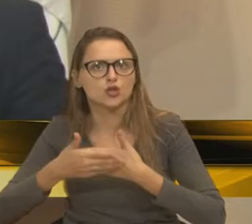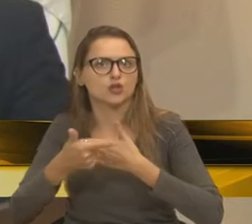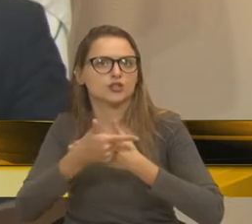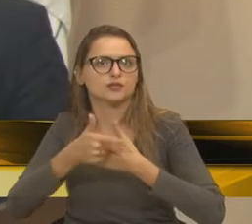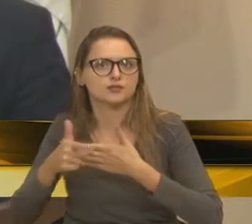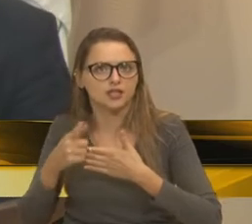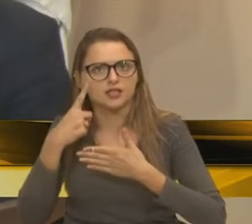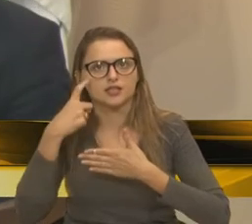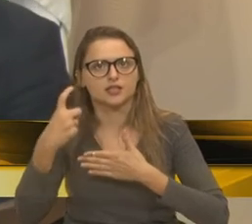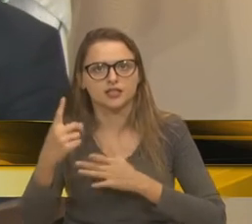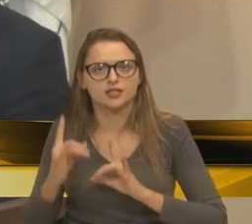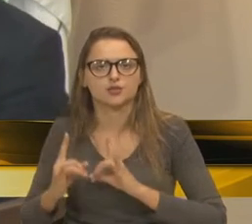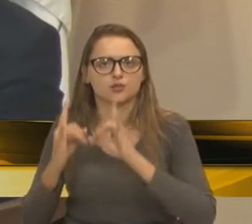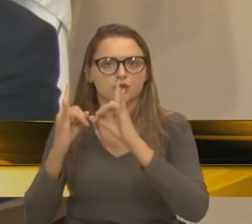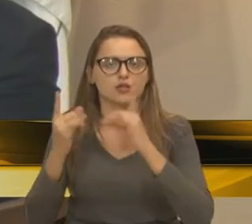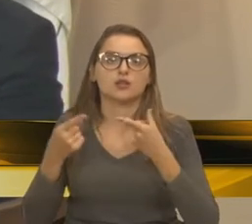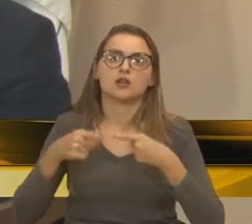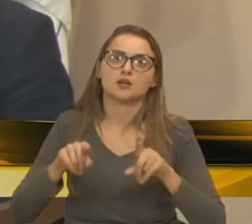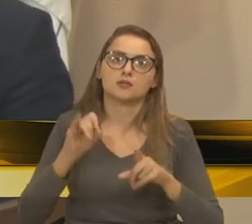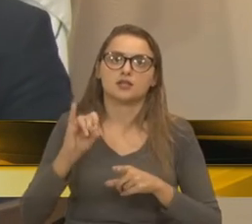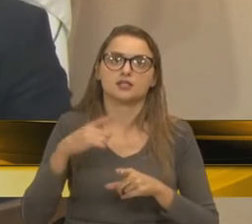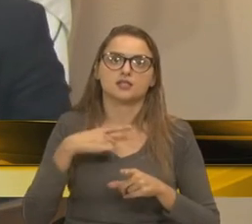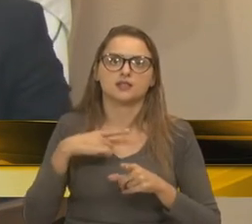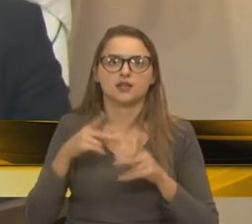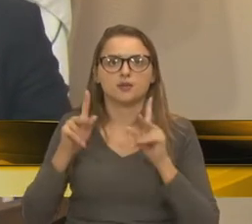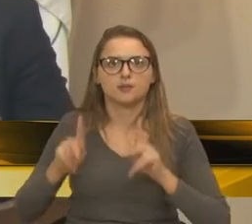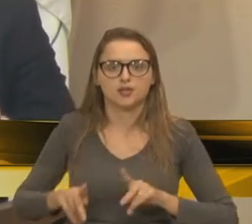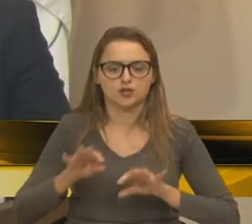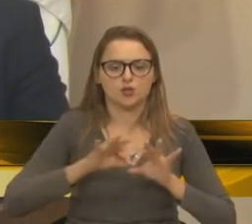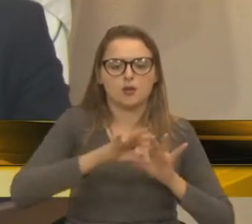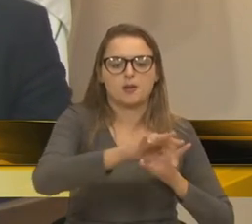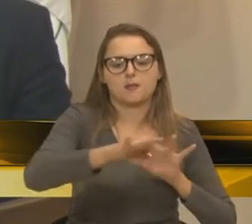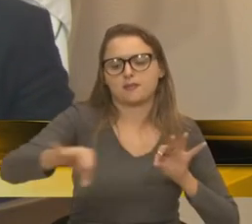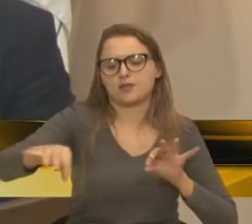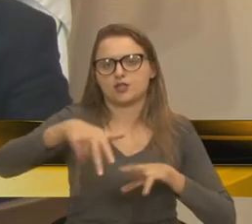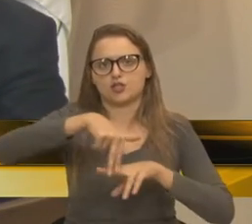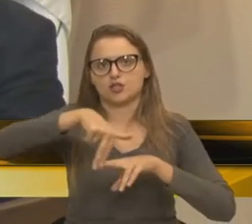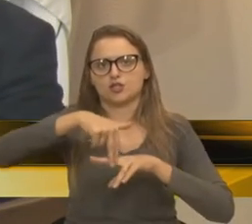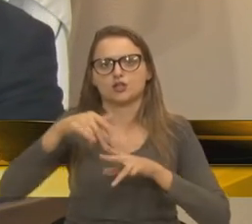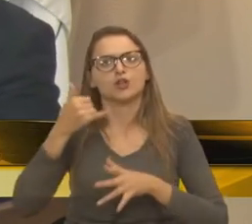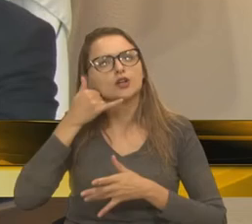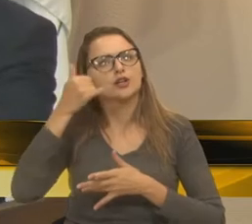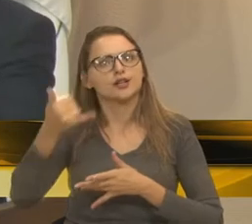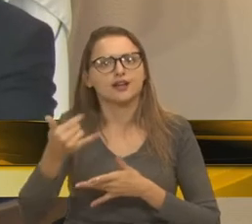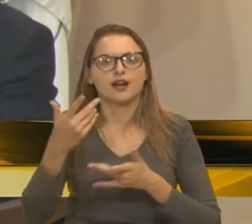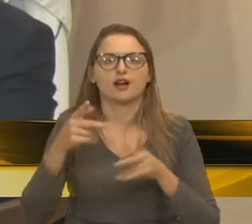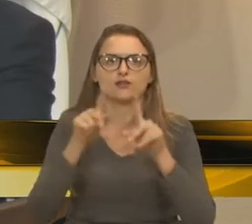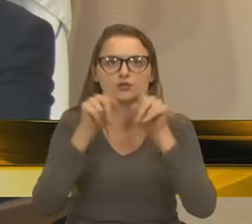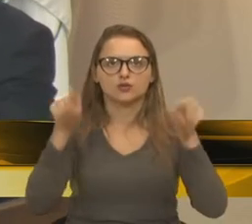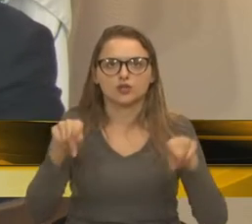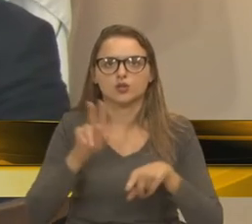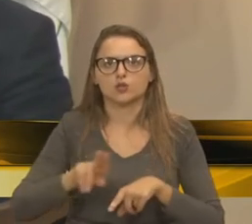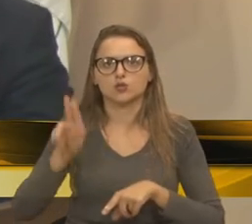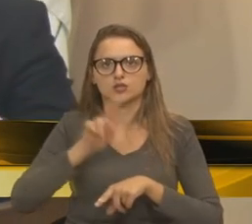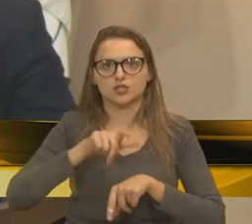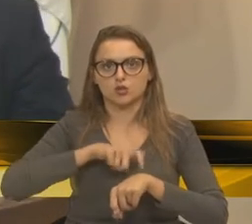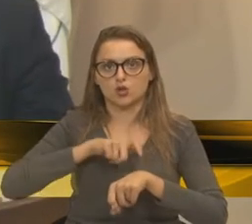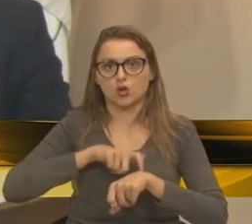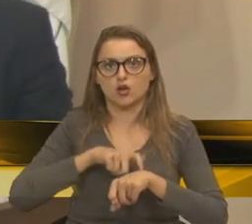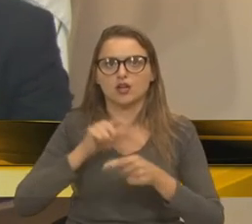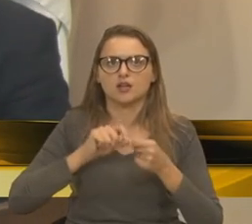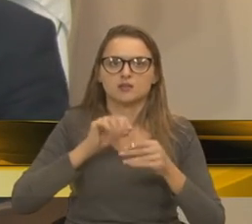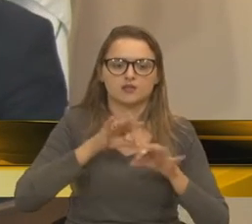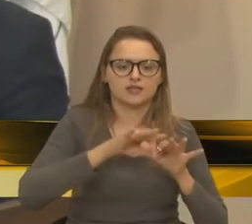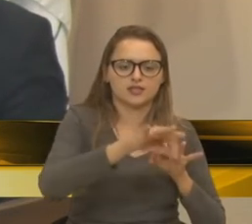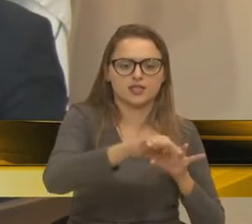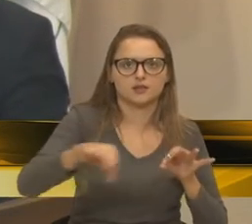interesse naquela área. Agora, se tem gente medindo o local, ligado, servidor, usando o horário de expediente para medir o local,